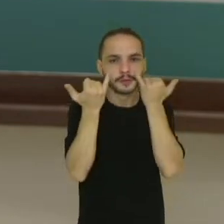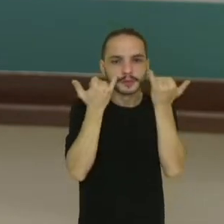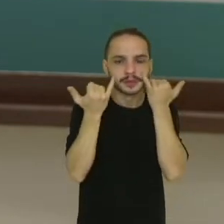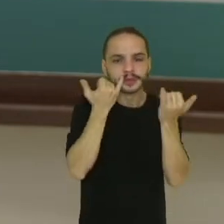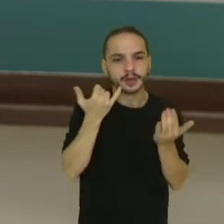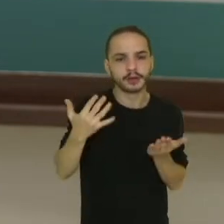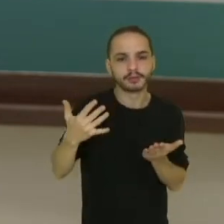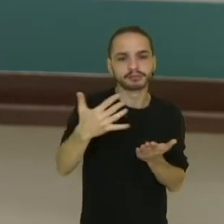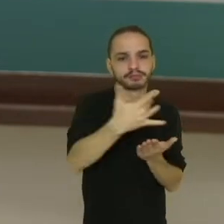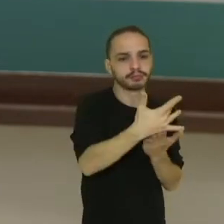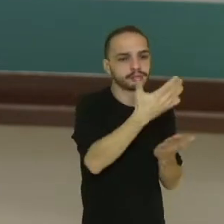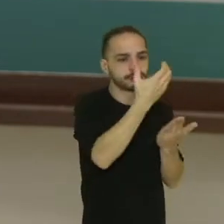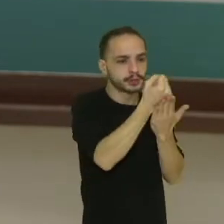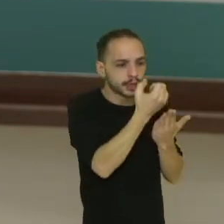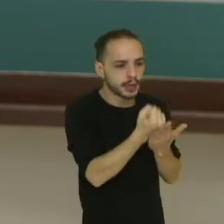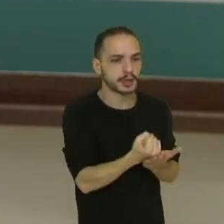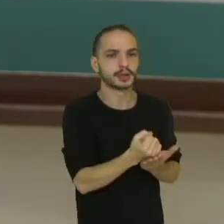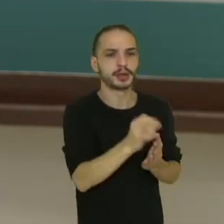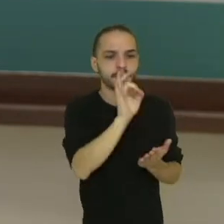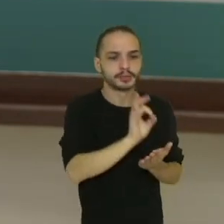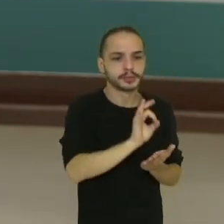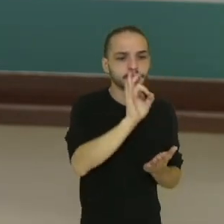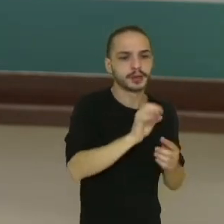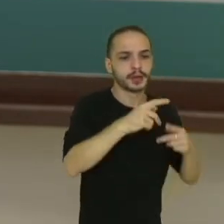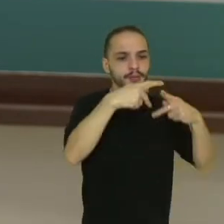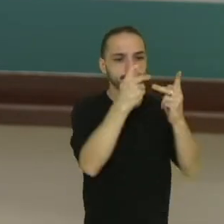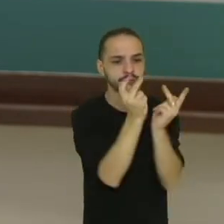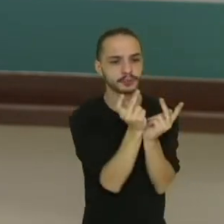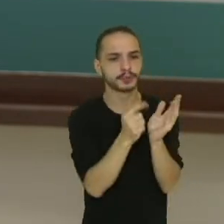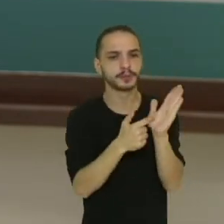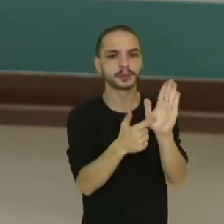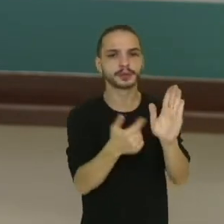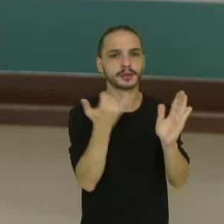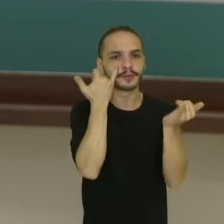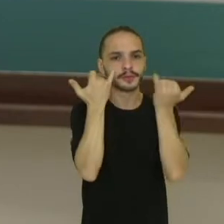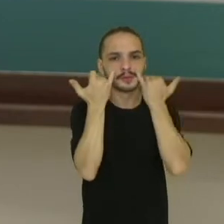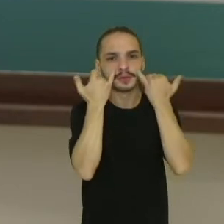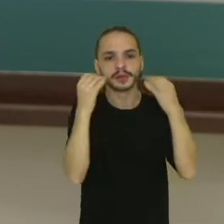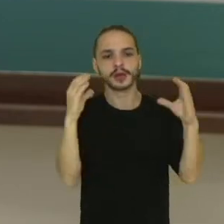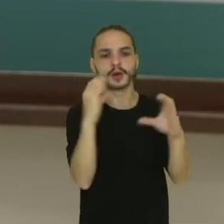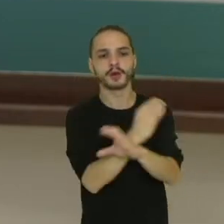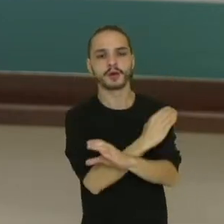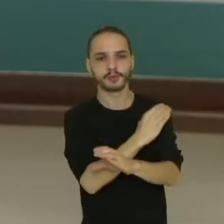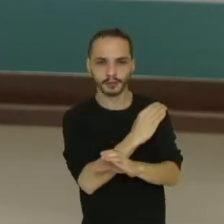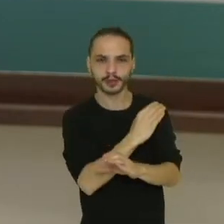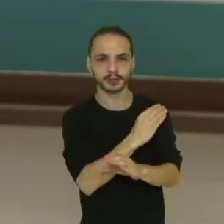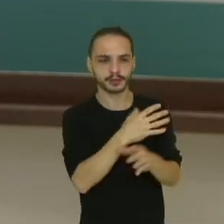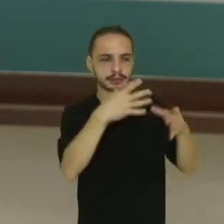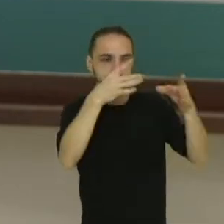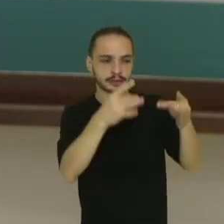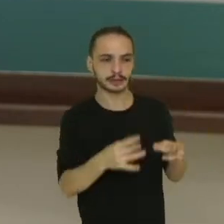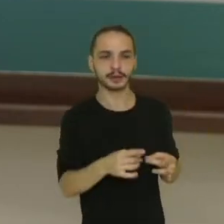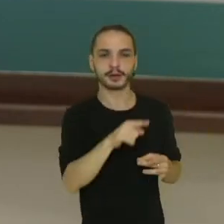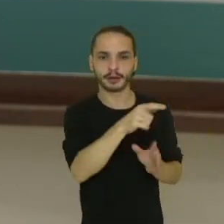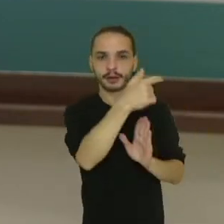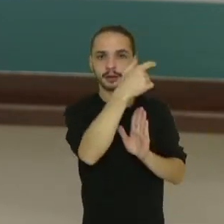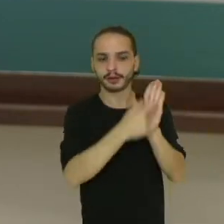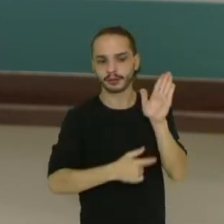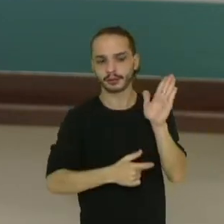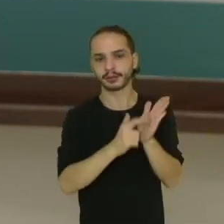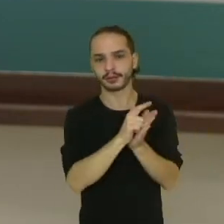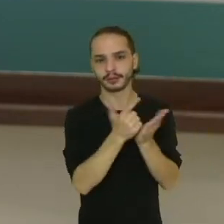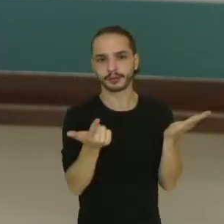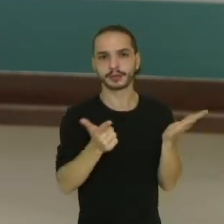que complementam aí o conhecimento do leitor a respeito do que está sendo tratado. Então, muitas vezes a reportagem pode trazer